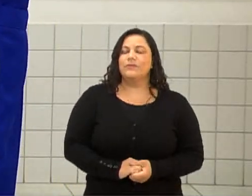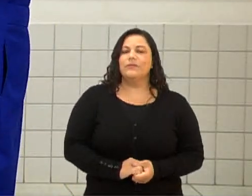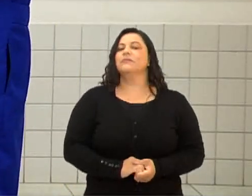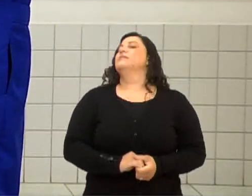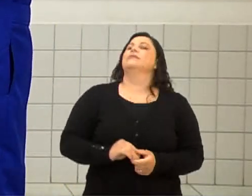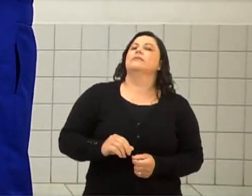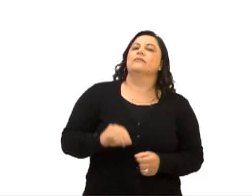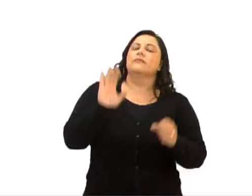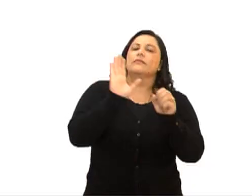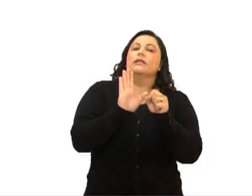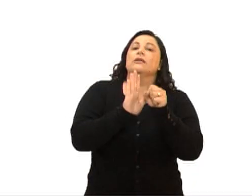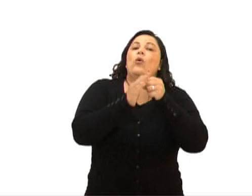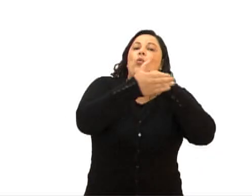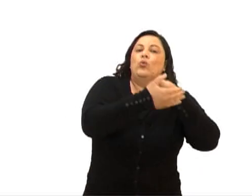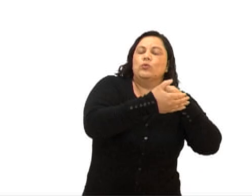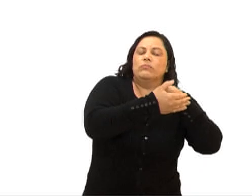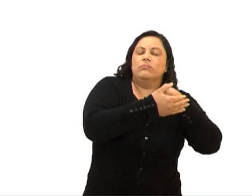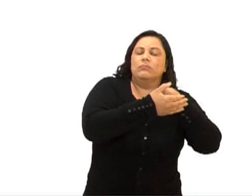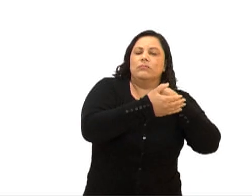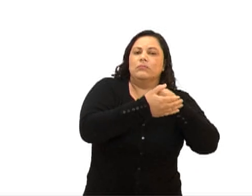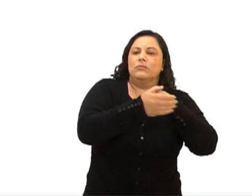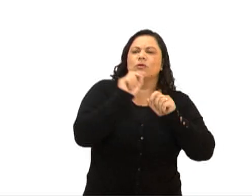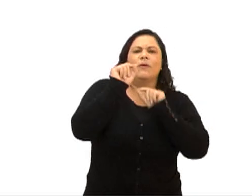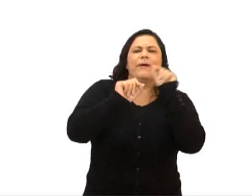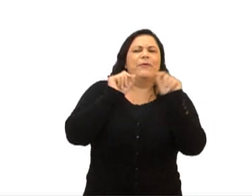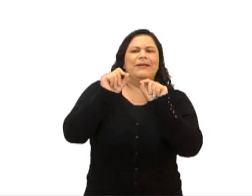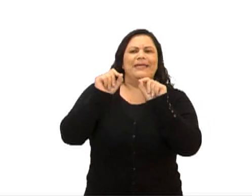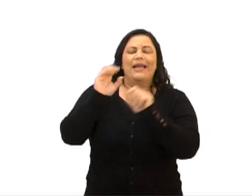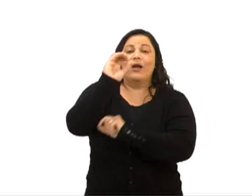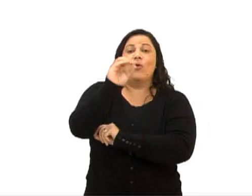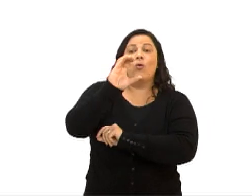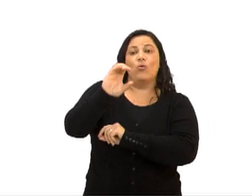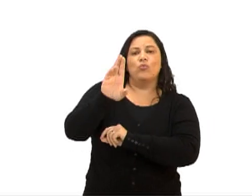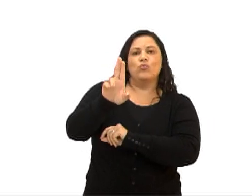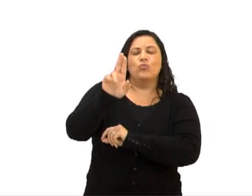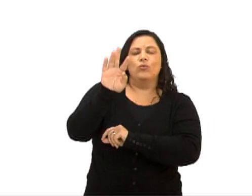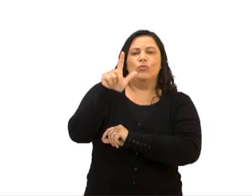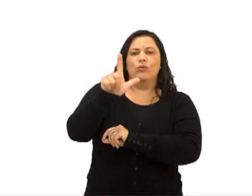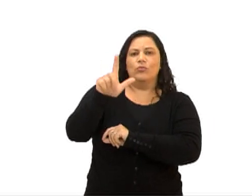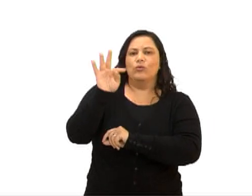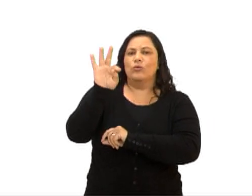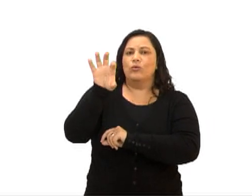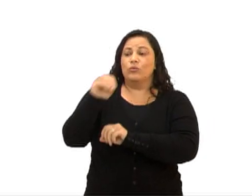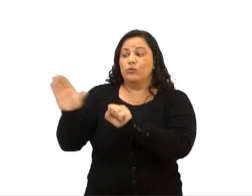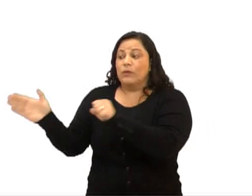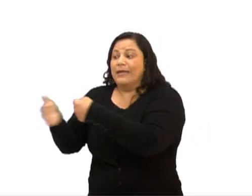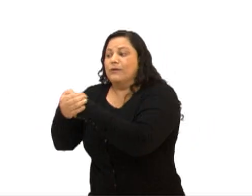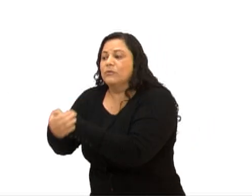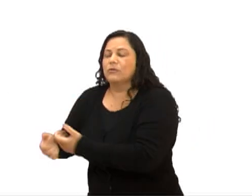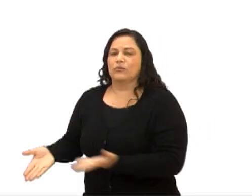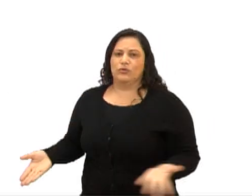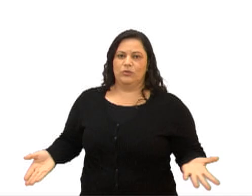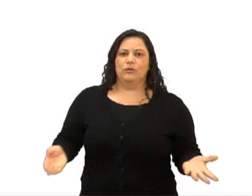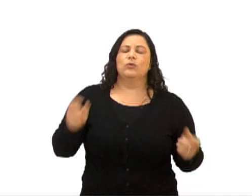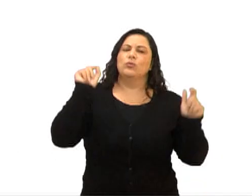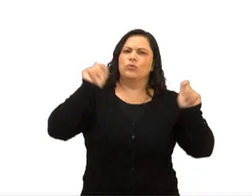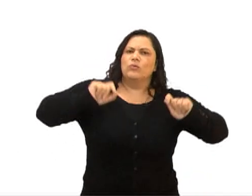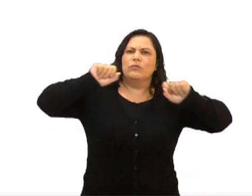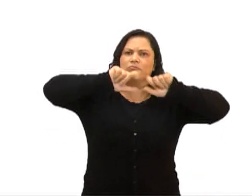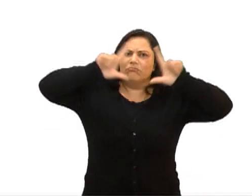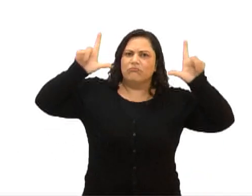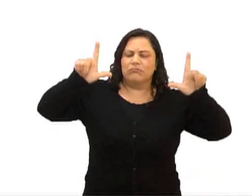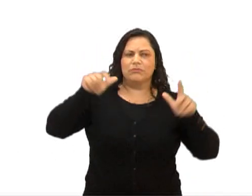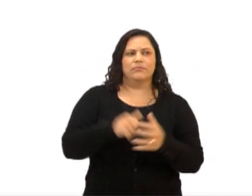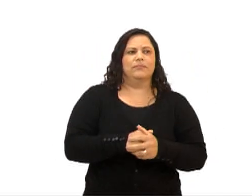sujeito será oculto quando mesmo? Quando mesmo, galera, ao analisar a flexão do verbo, fica claro se tratar de que o